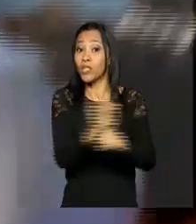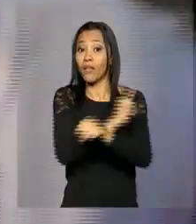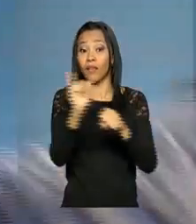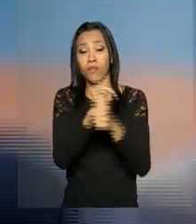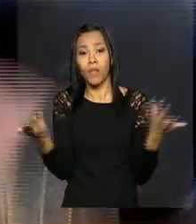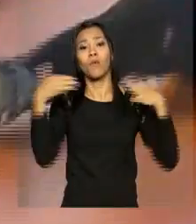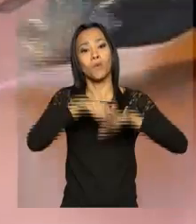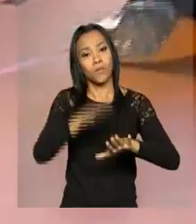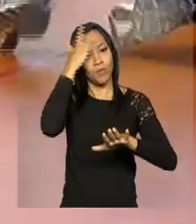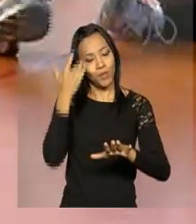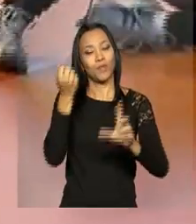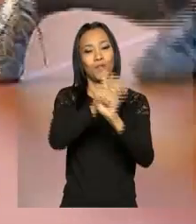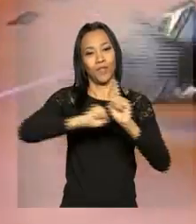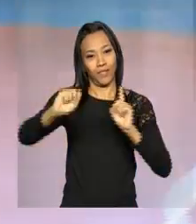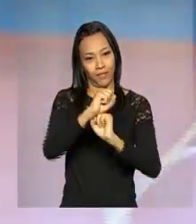com deficiência.